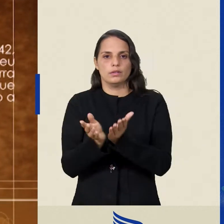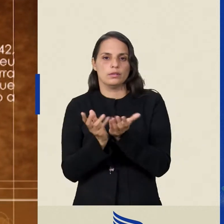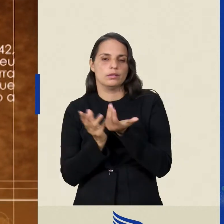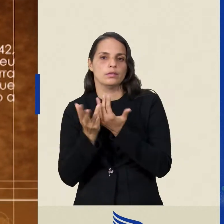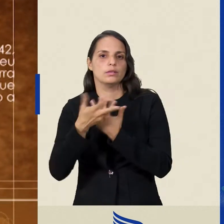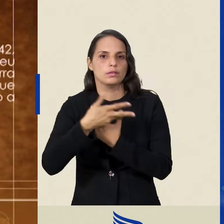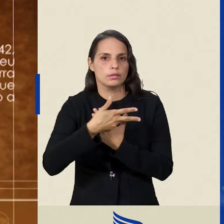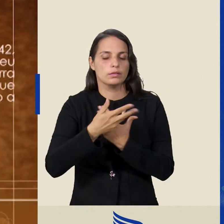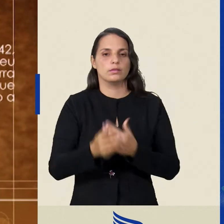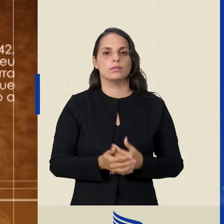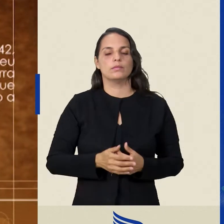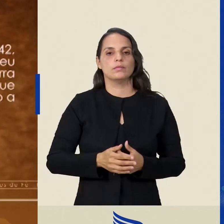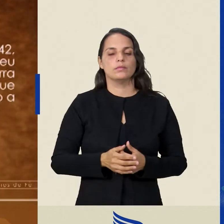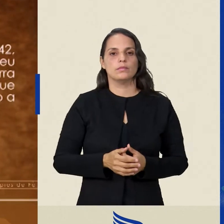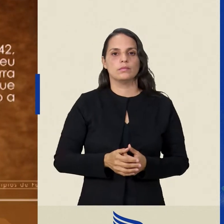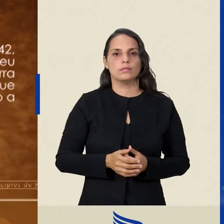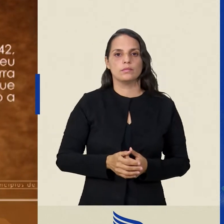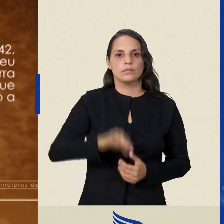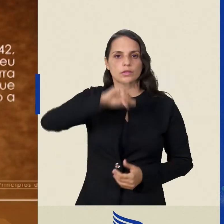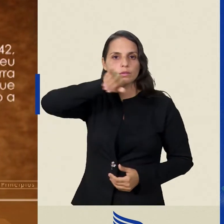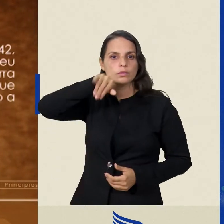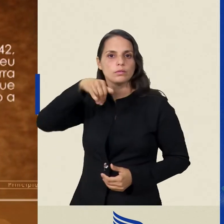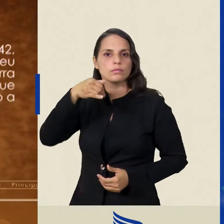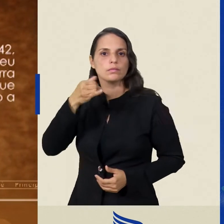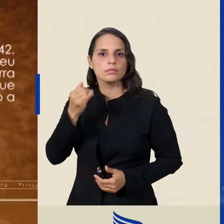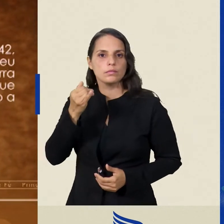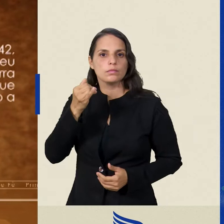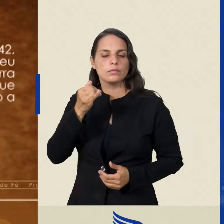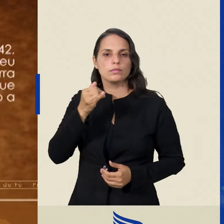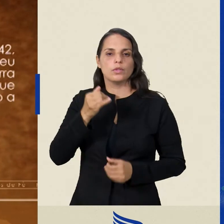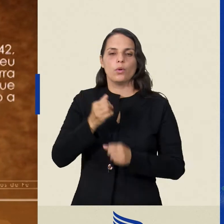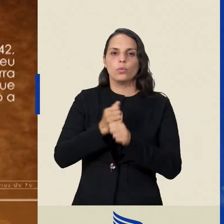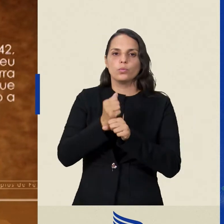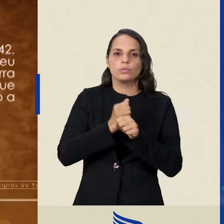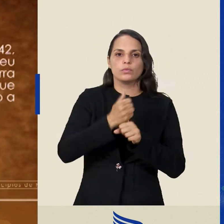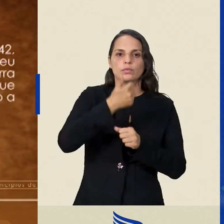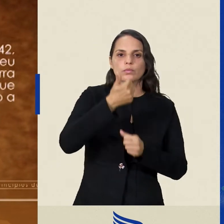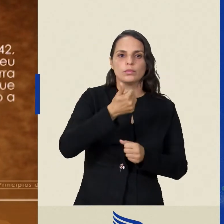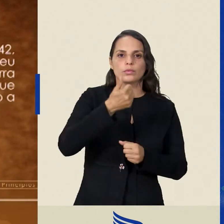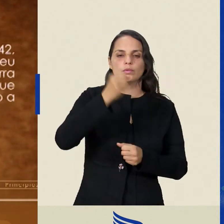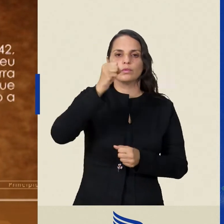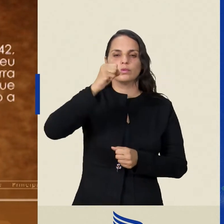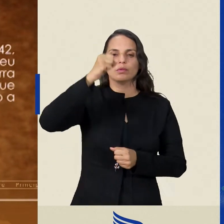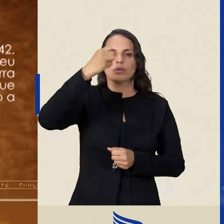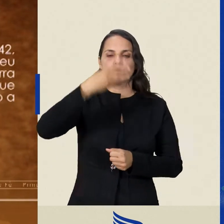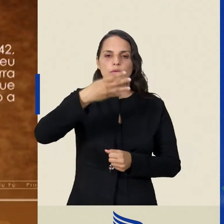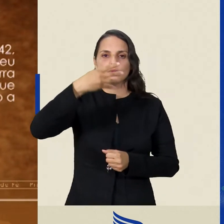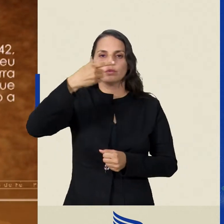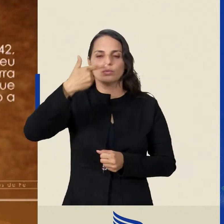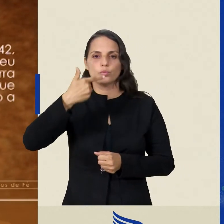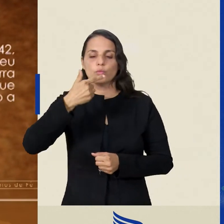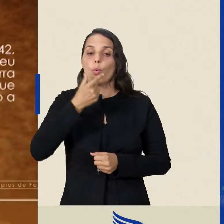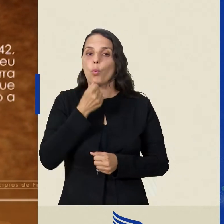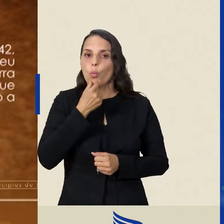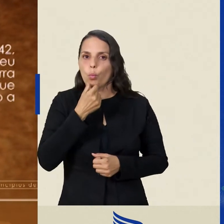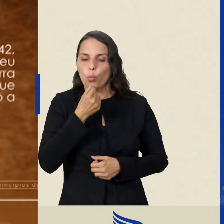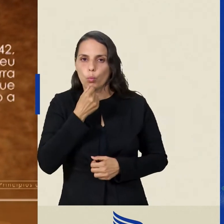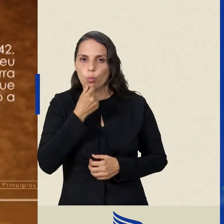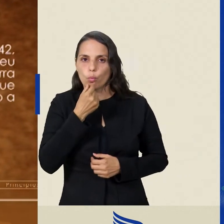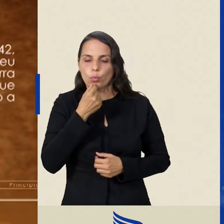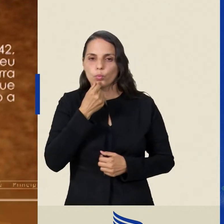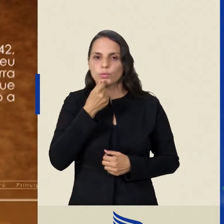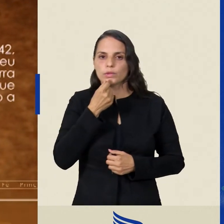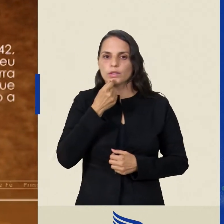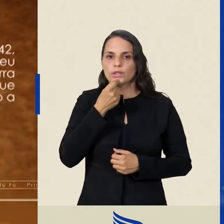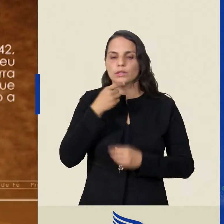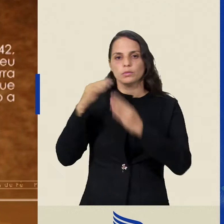194. Em janeiro de 1842, Guilherme Foy, batista de Boston, recebeu